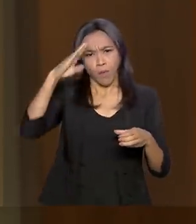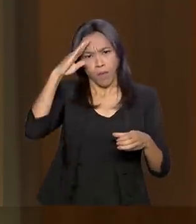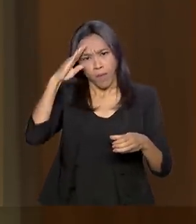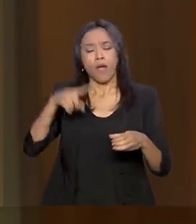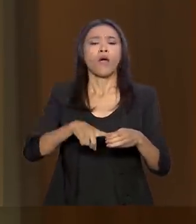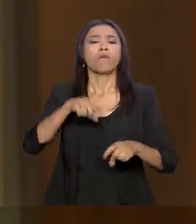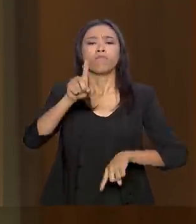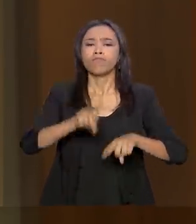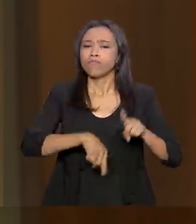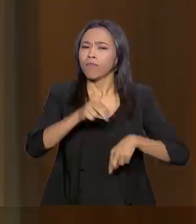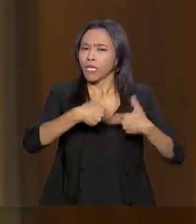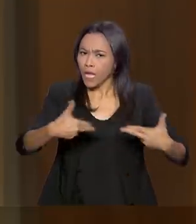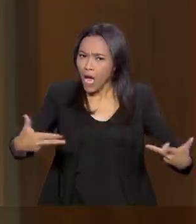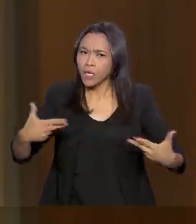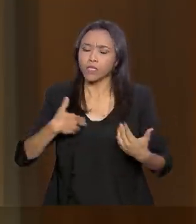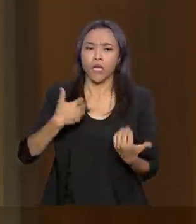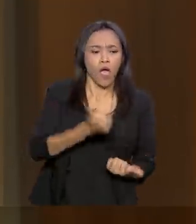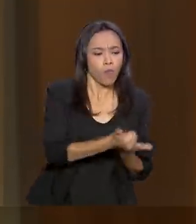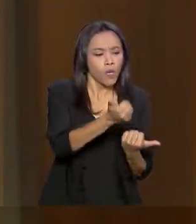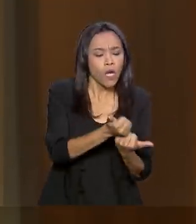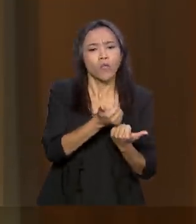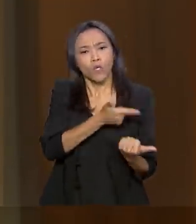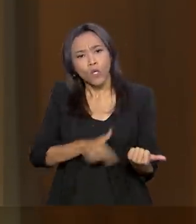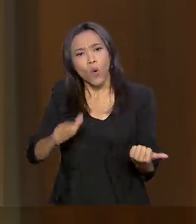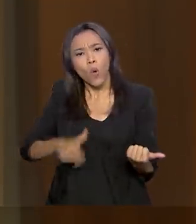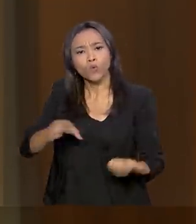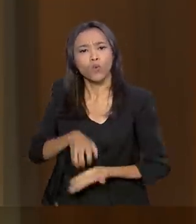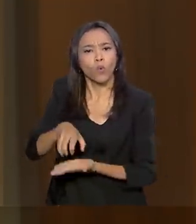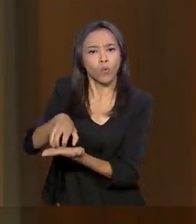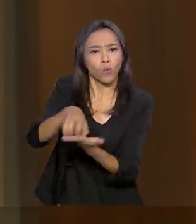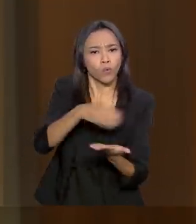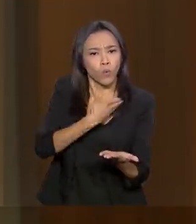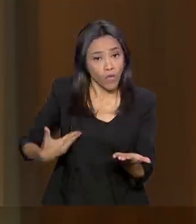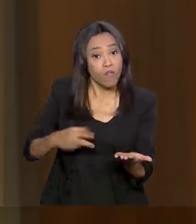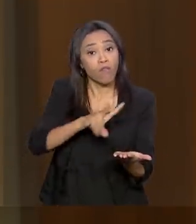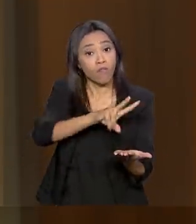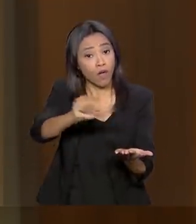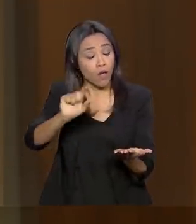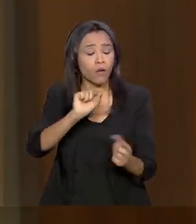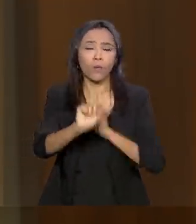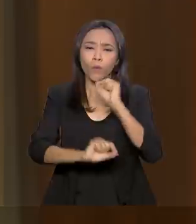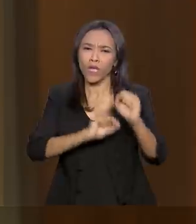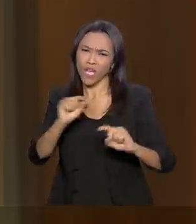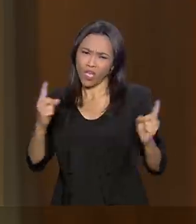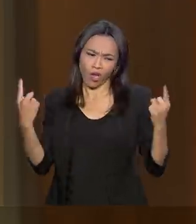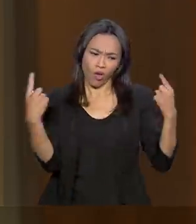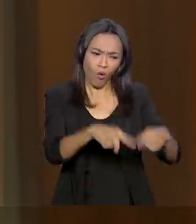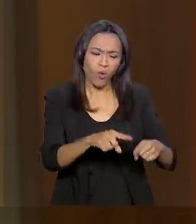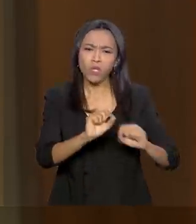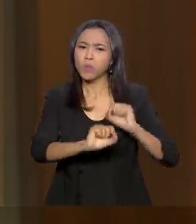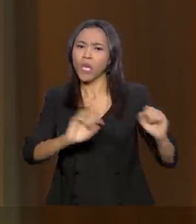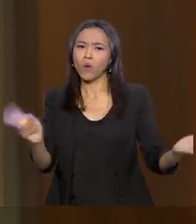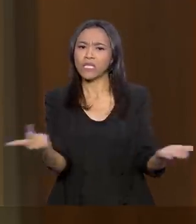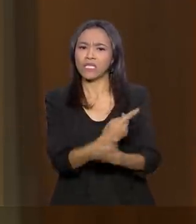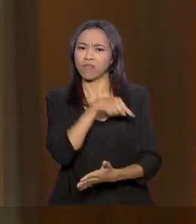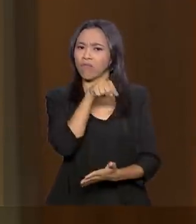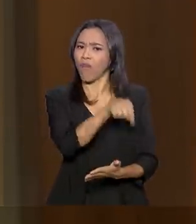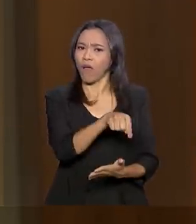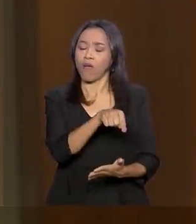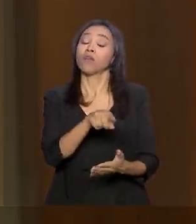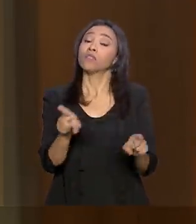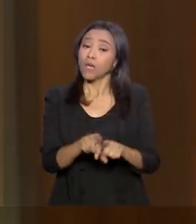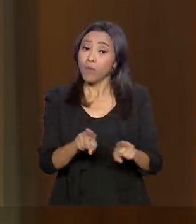forças armadas e auxiliares e outras agências permitiram não apenas combater as atividades ilegais como